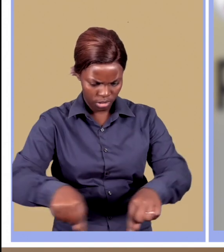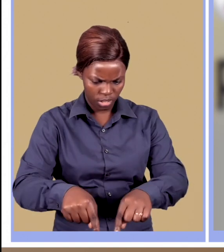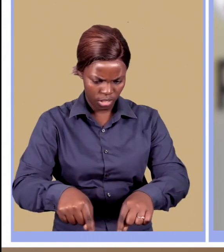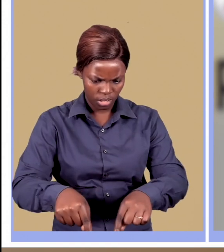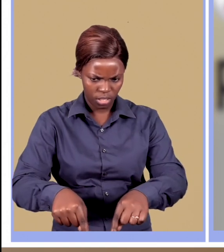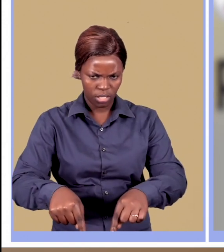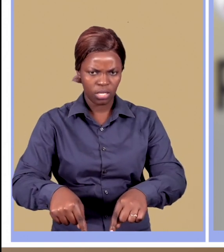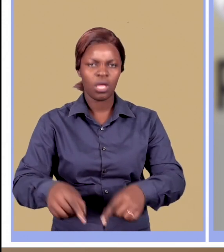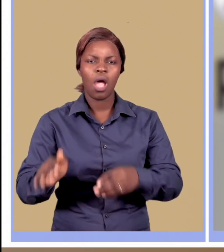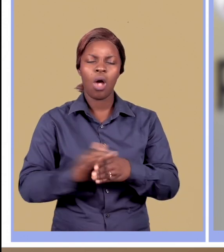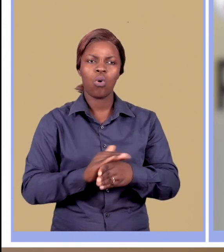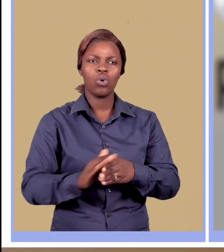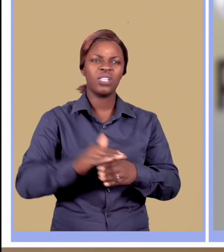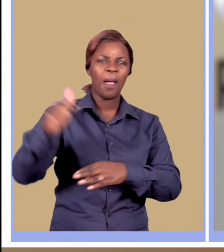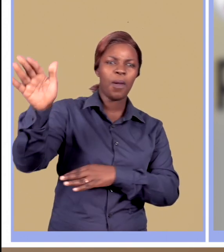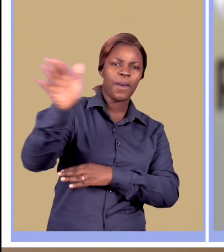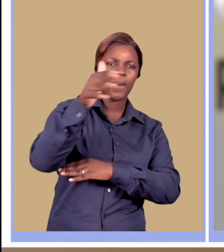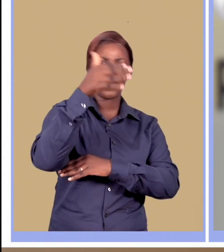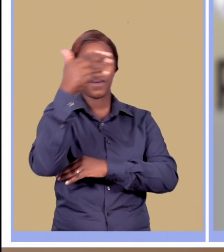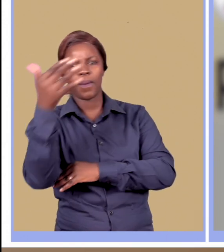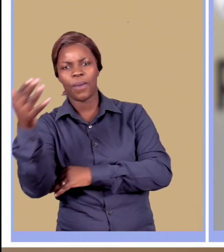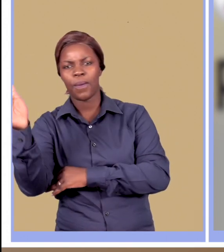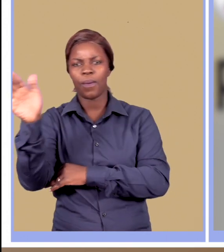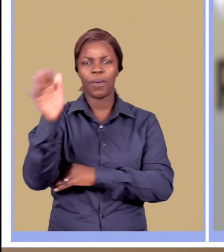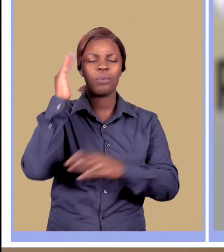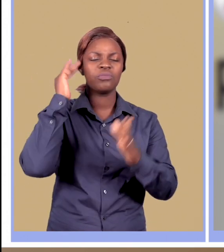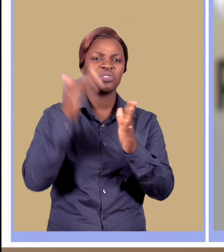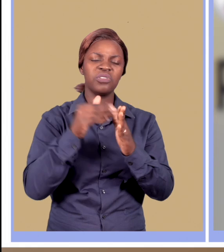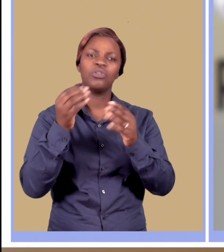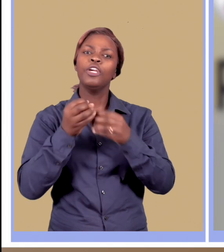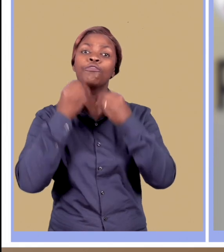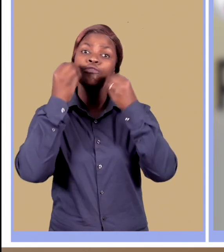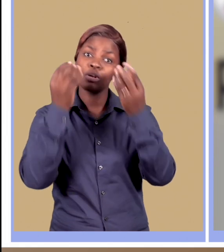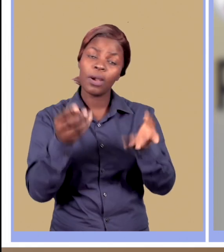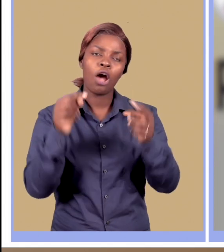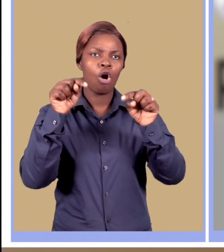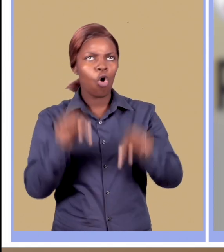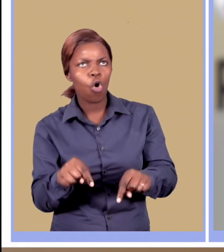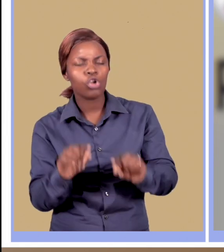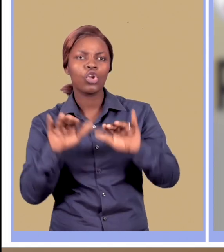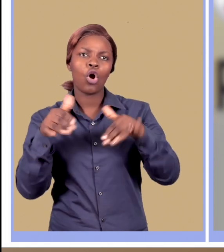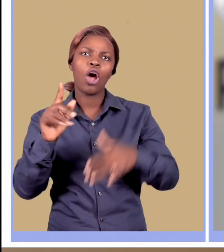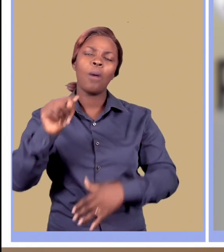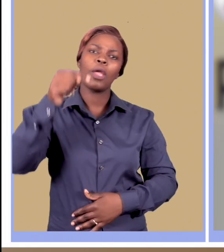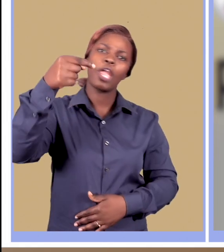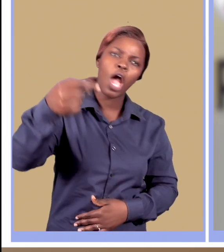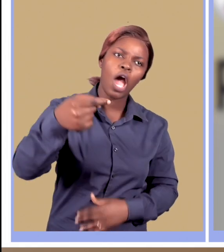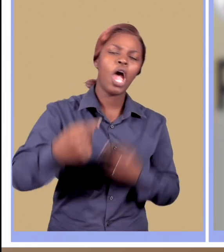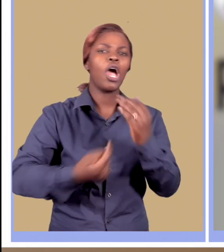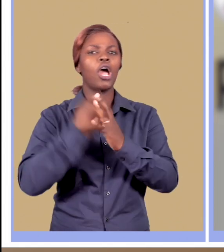portanto, aparecem com bandeirolas para informar que hoje, amanhã ou esta semana